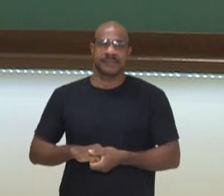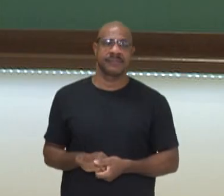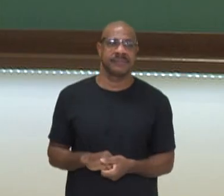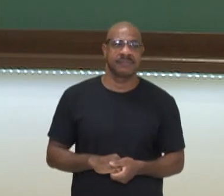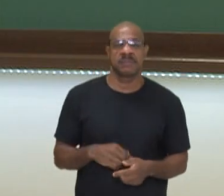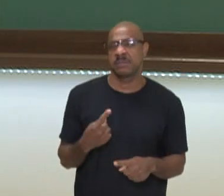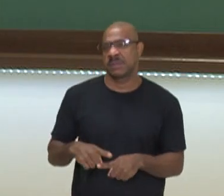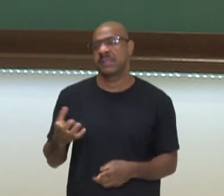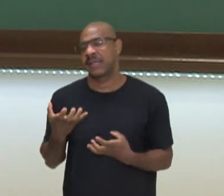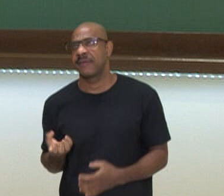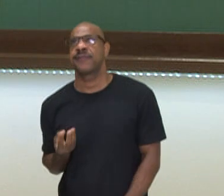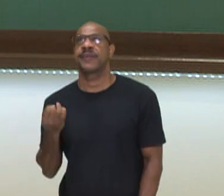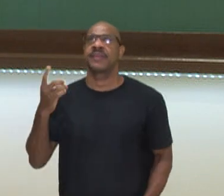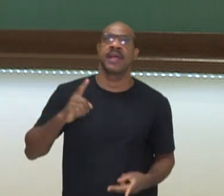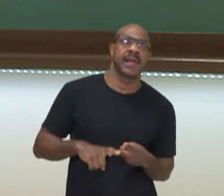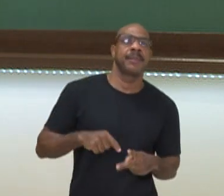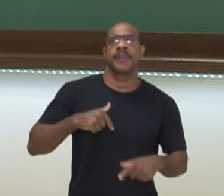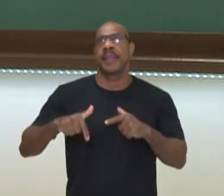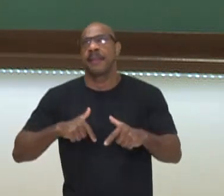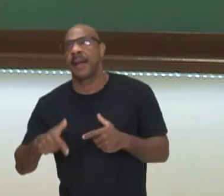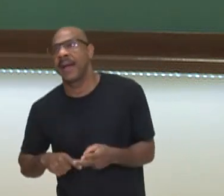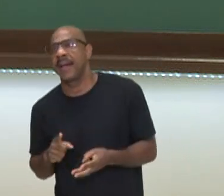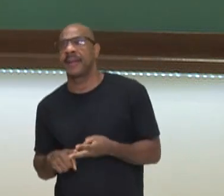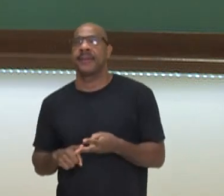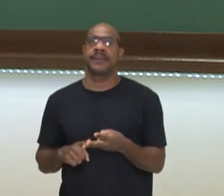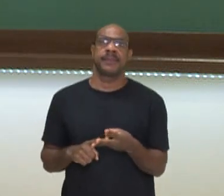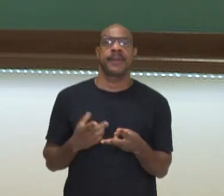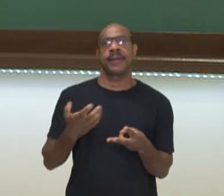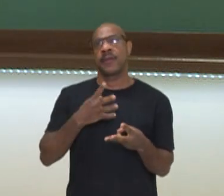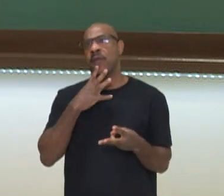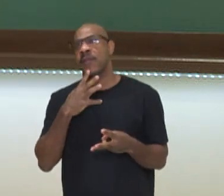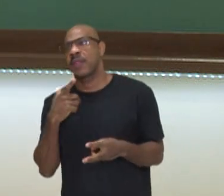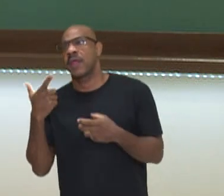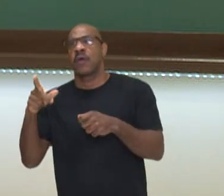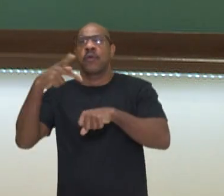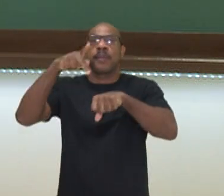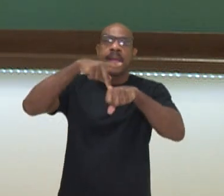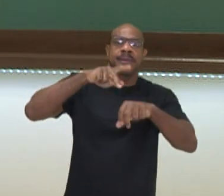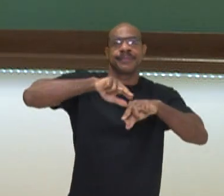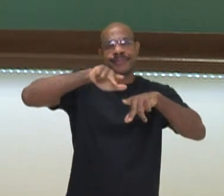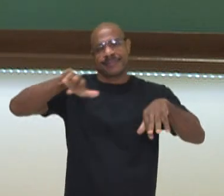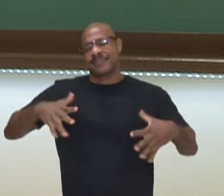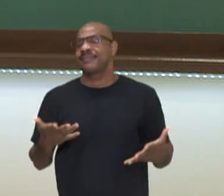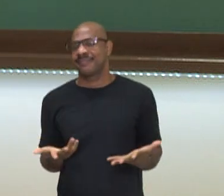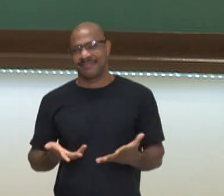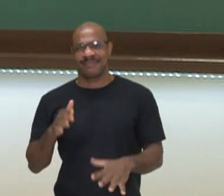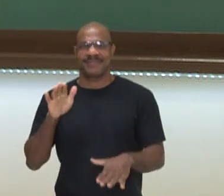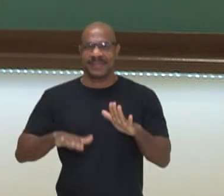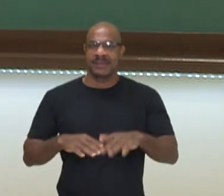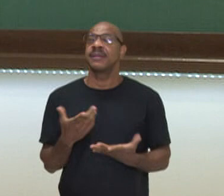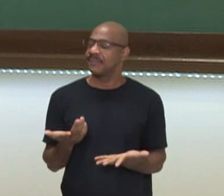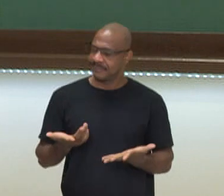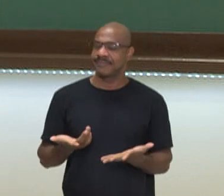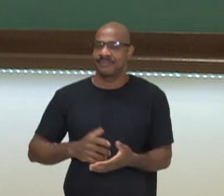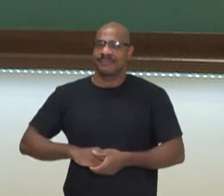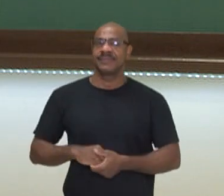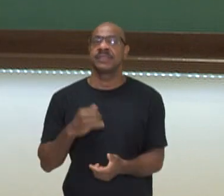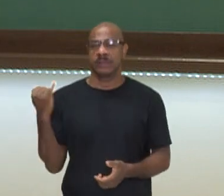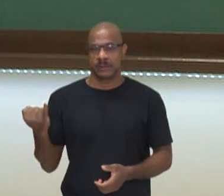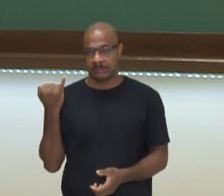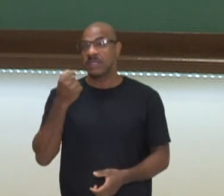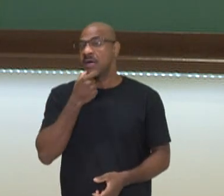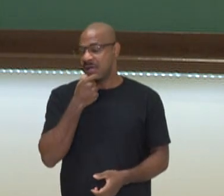querem viajar, por questões de trabalho, né? Existe uma série de fatores que o inglês é importante de ser